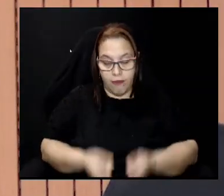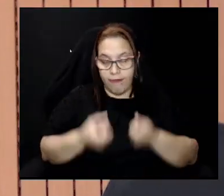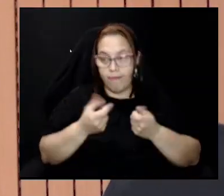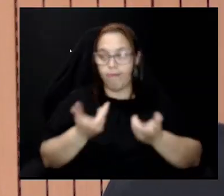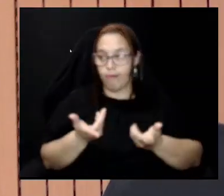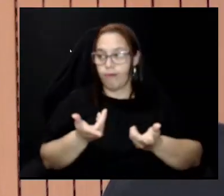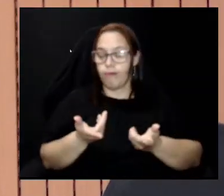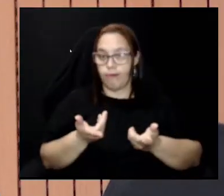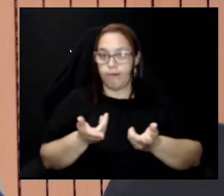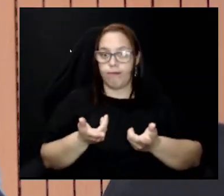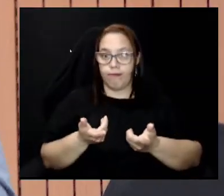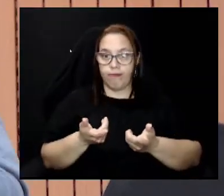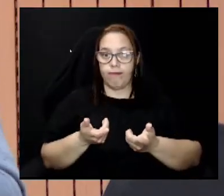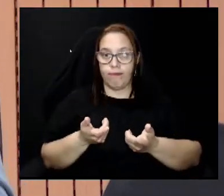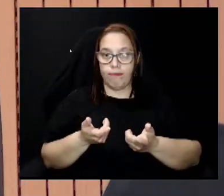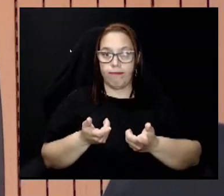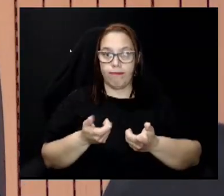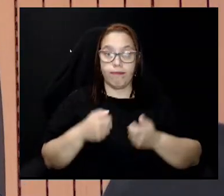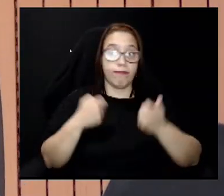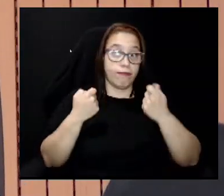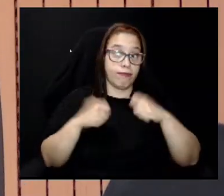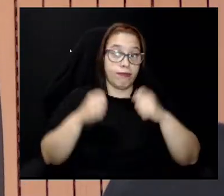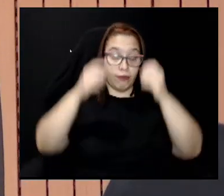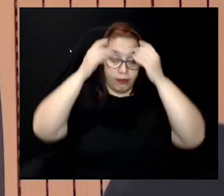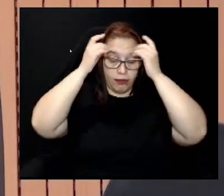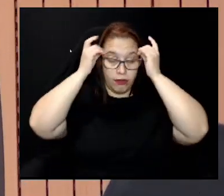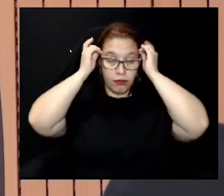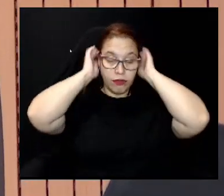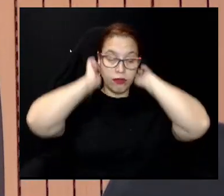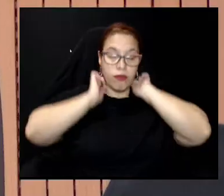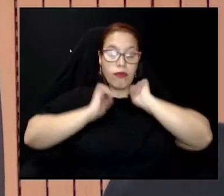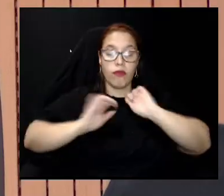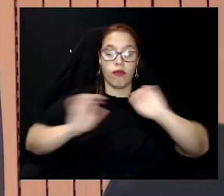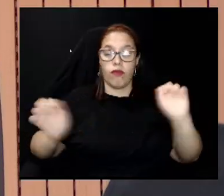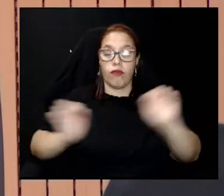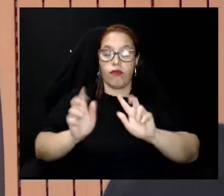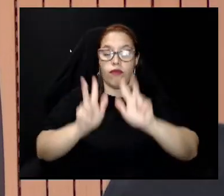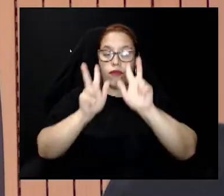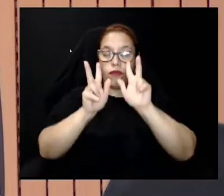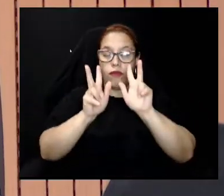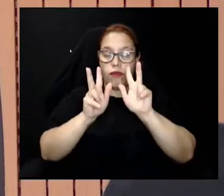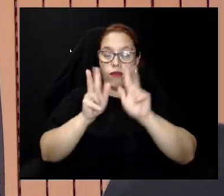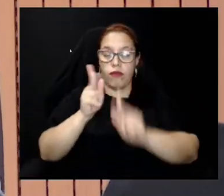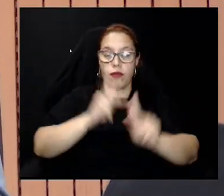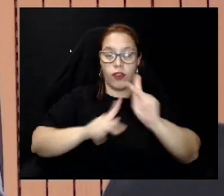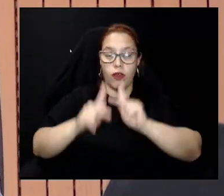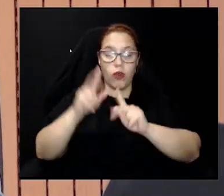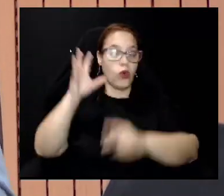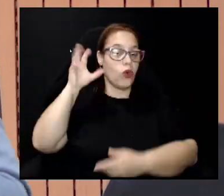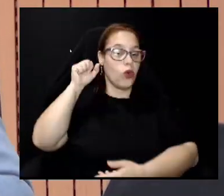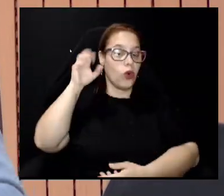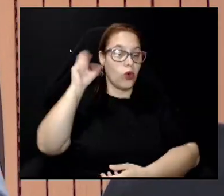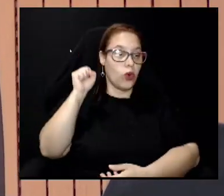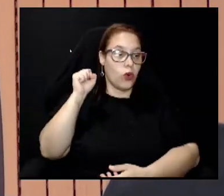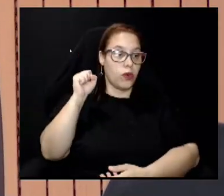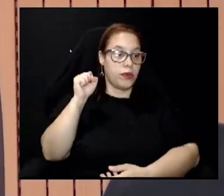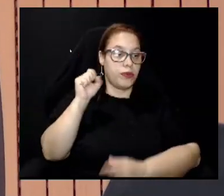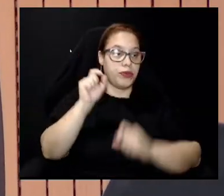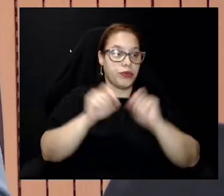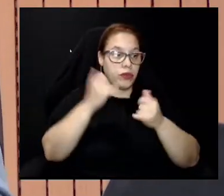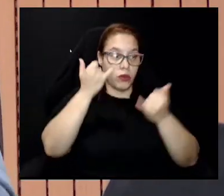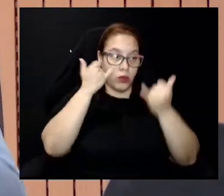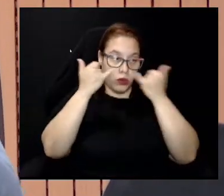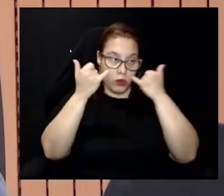existem, isso precisa chamar a atenção da nossa população, de quem nos escuta, de que a informação